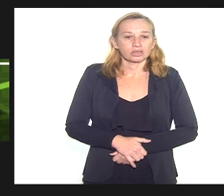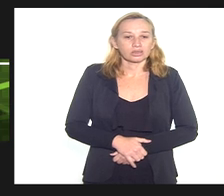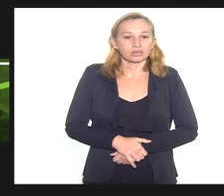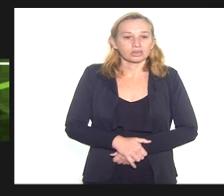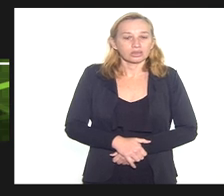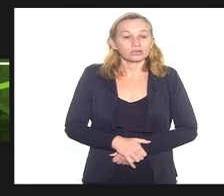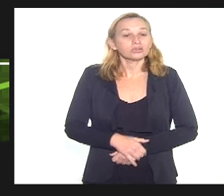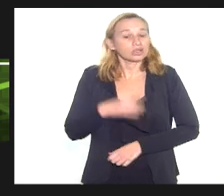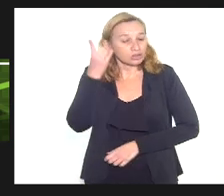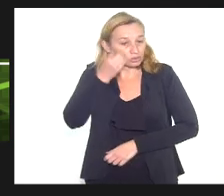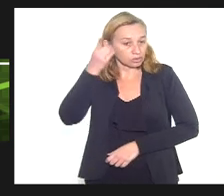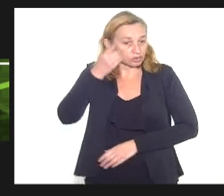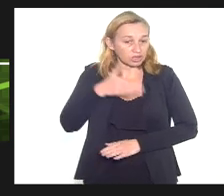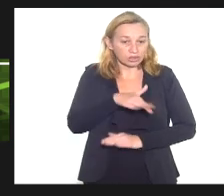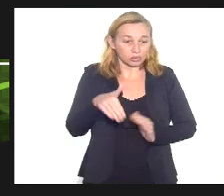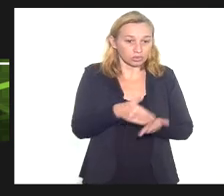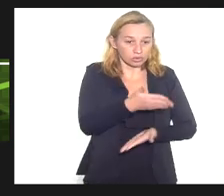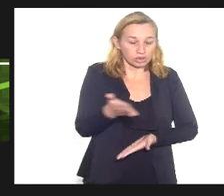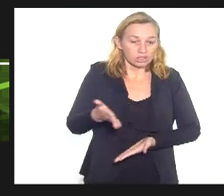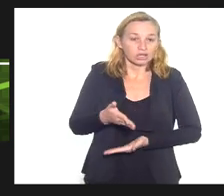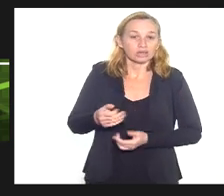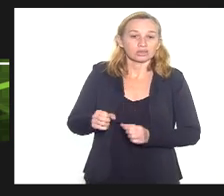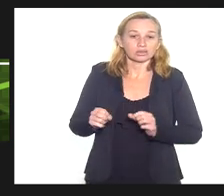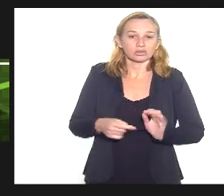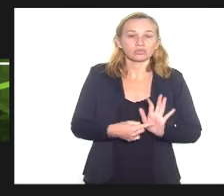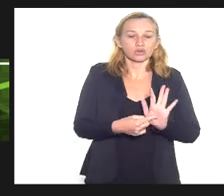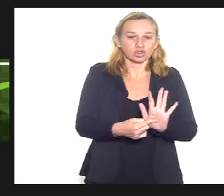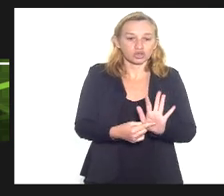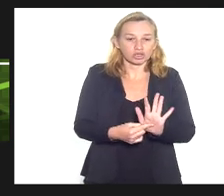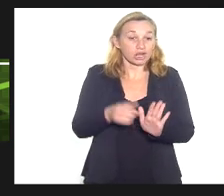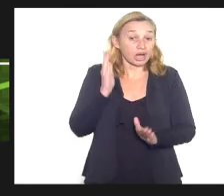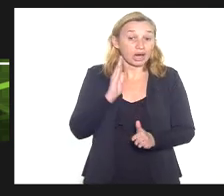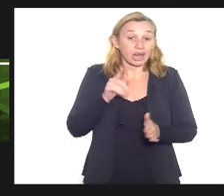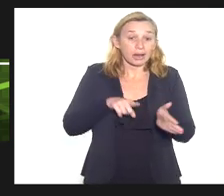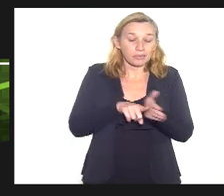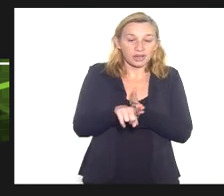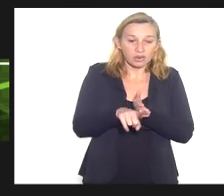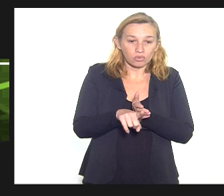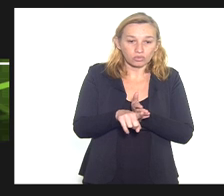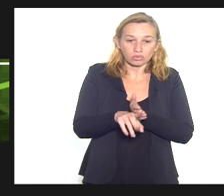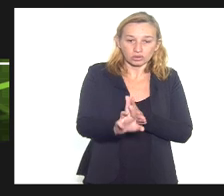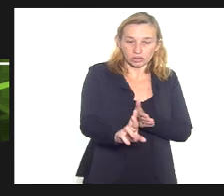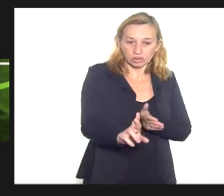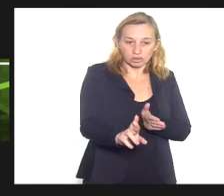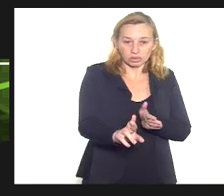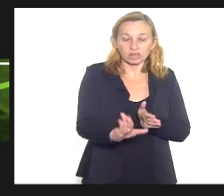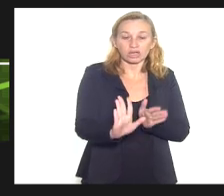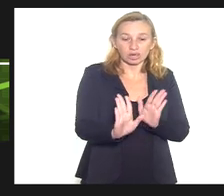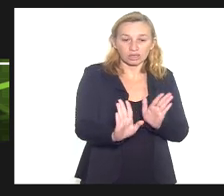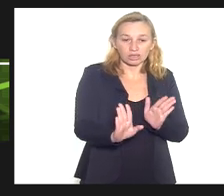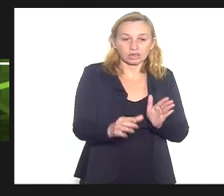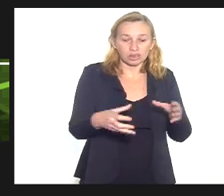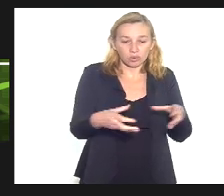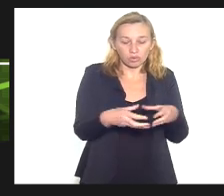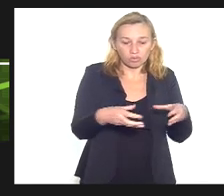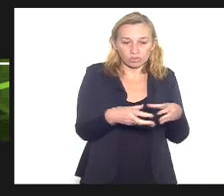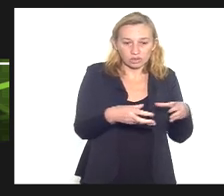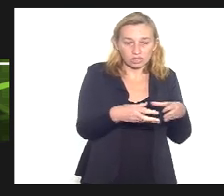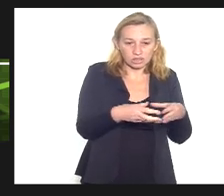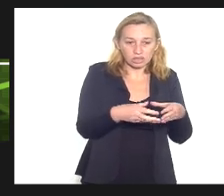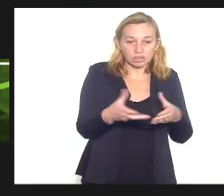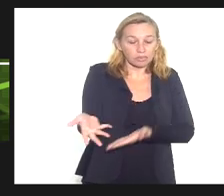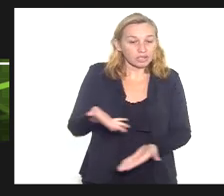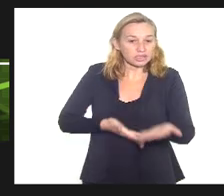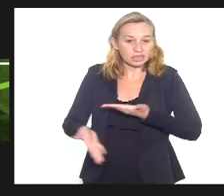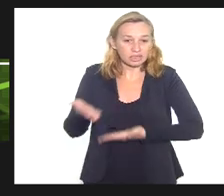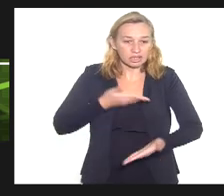Senhoras e senhores deputados, nesse slide tento endereçar diretamente a pergunta recebida via ofício desta comissão sobre a parceria com a